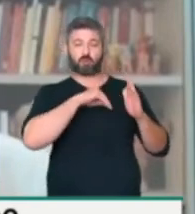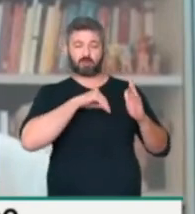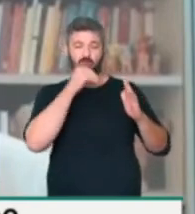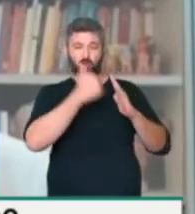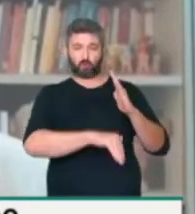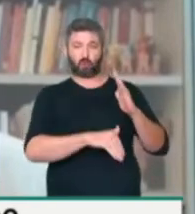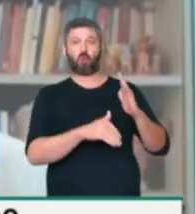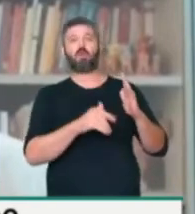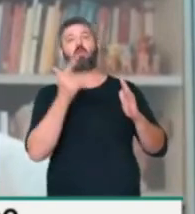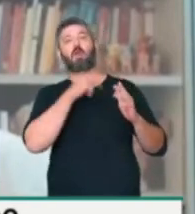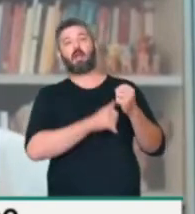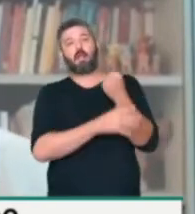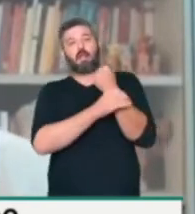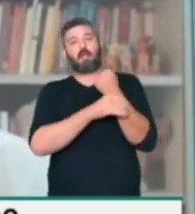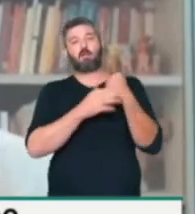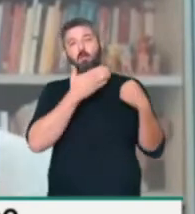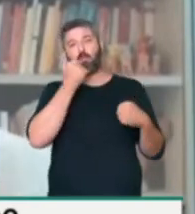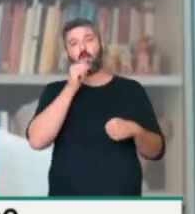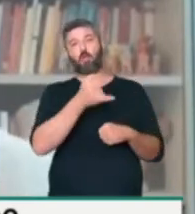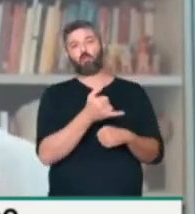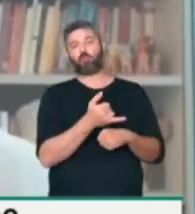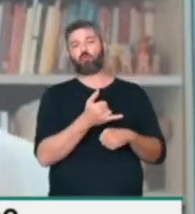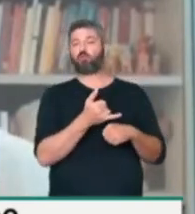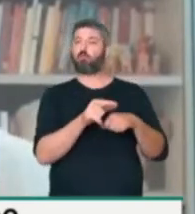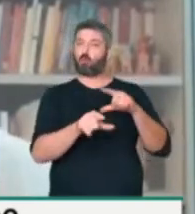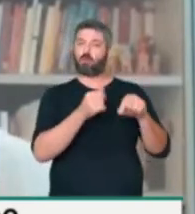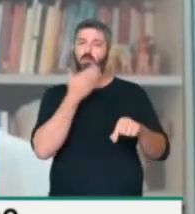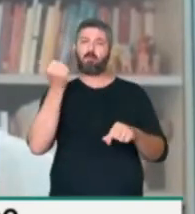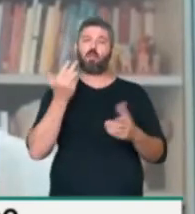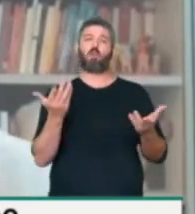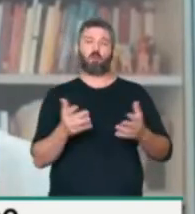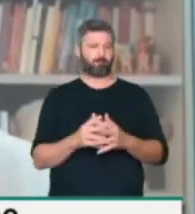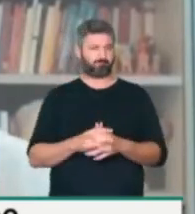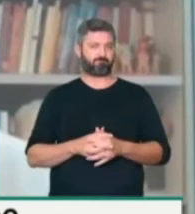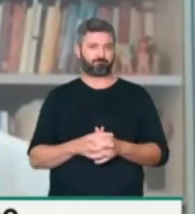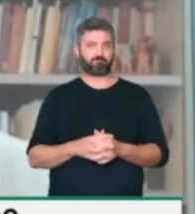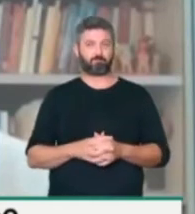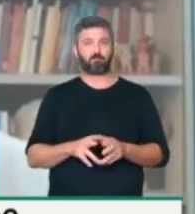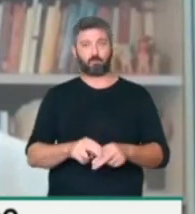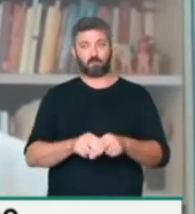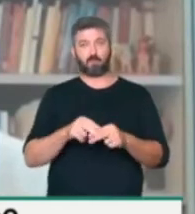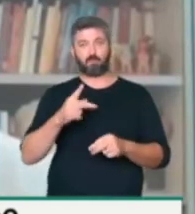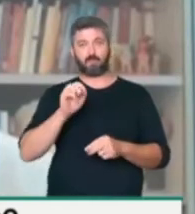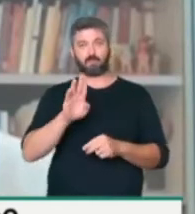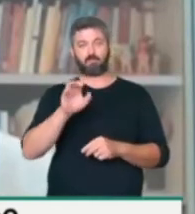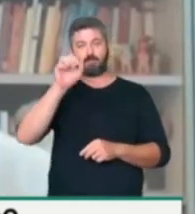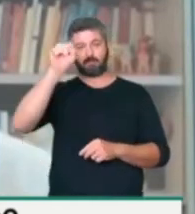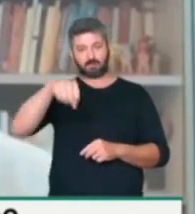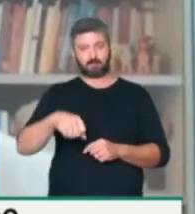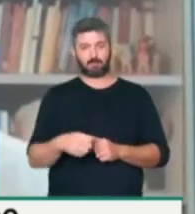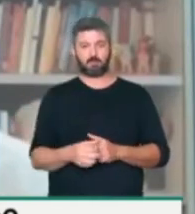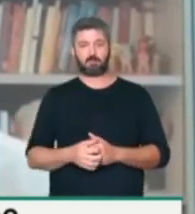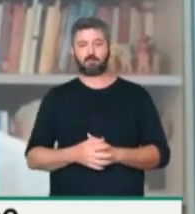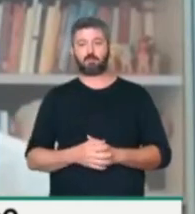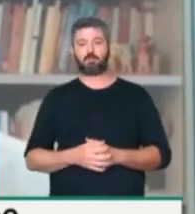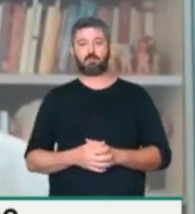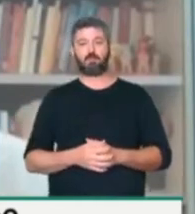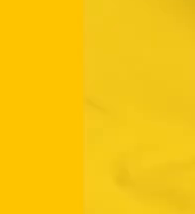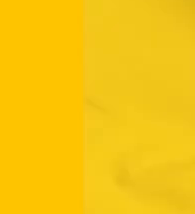de garantir, a partir da sua decisão, uma alternativa melhor para o financiamento dos seus custos. Por isso que o PSB orienta sim a essa importante